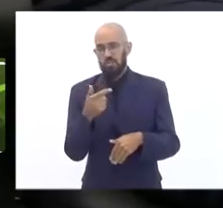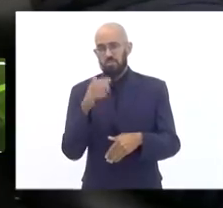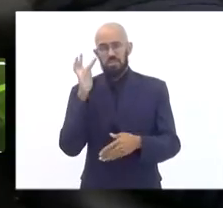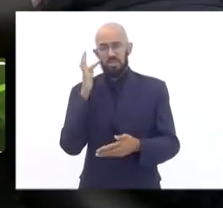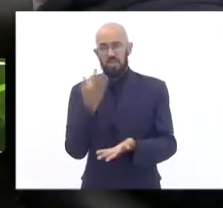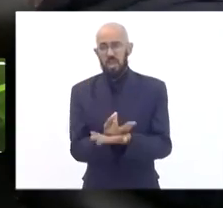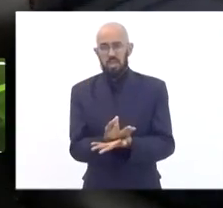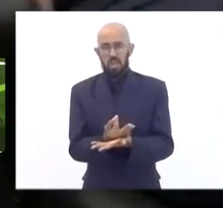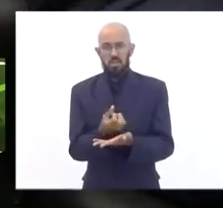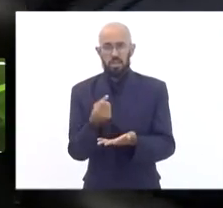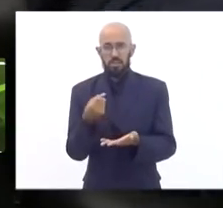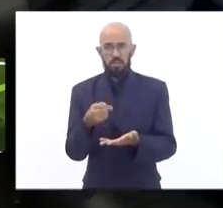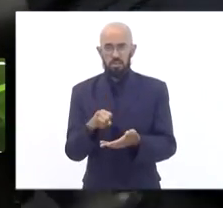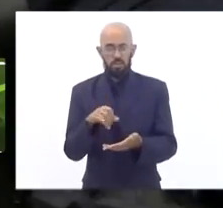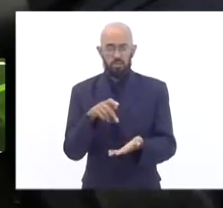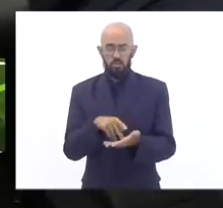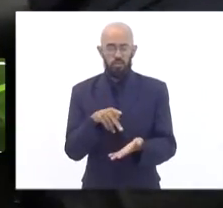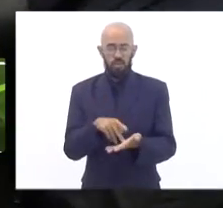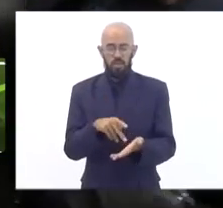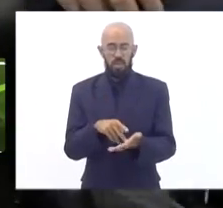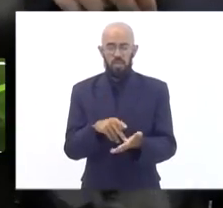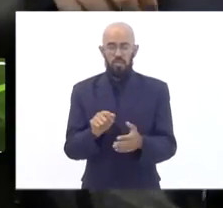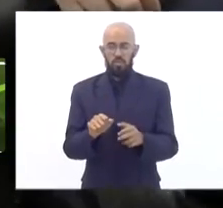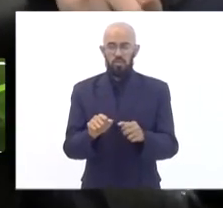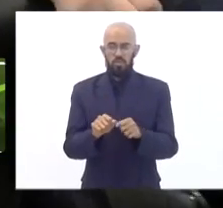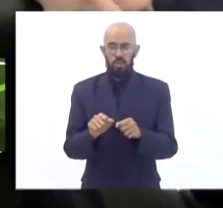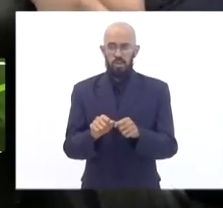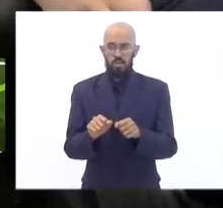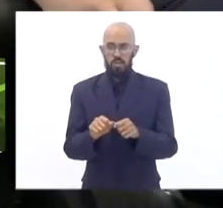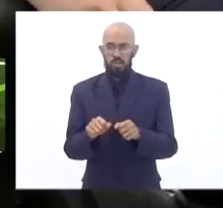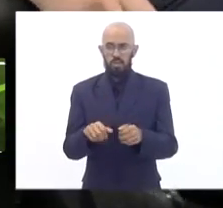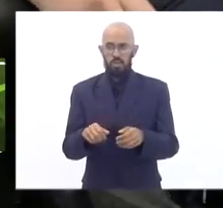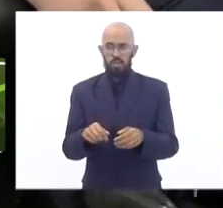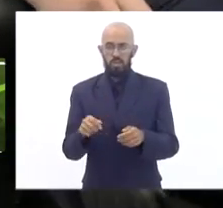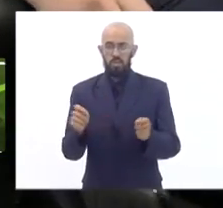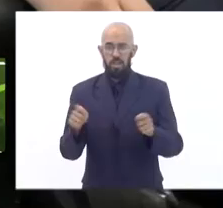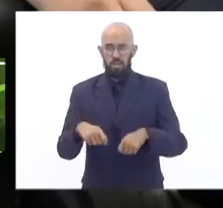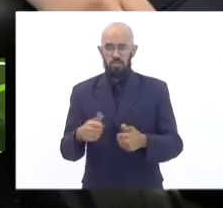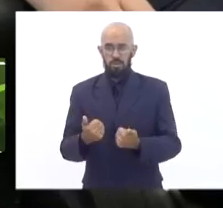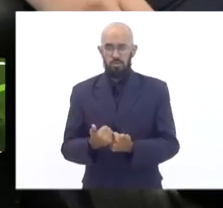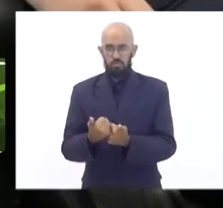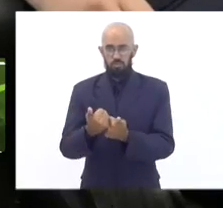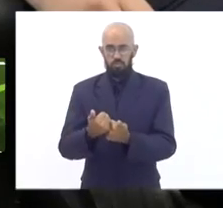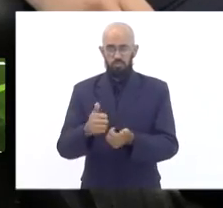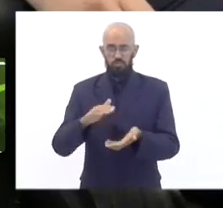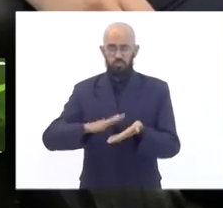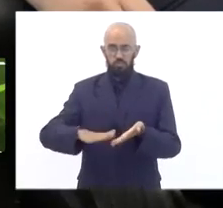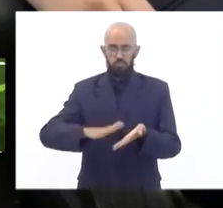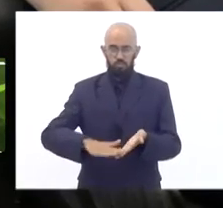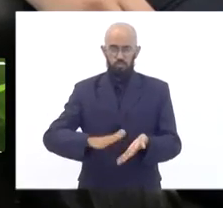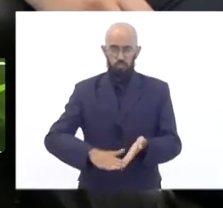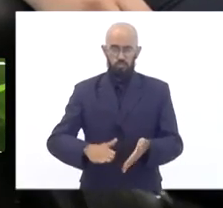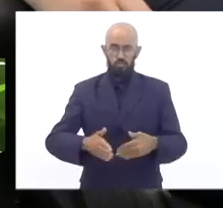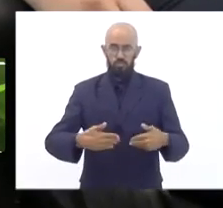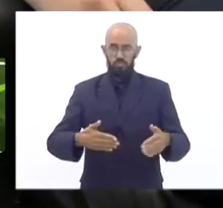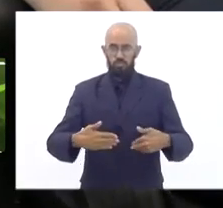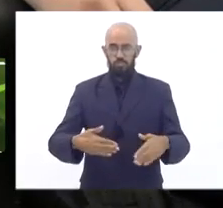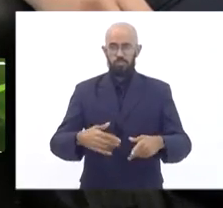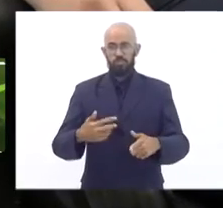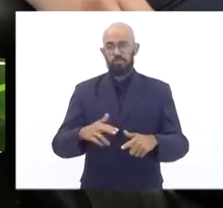realmente cobriria os custos hoje, né, os custos operacionais hoje, dado que nós tivemos descolamentos